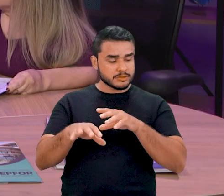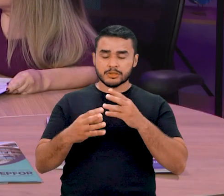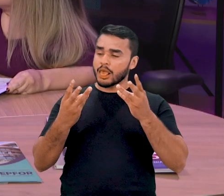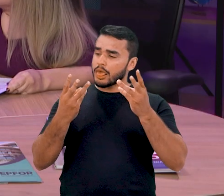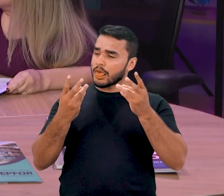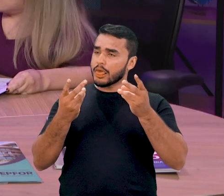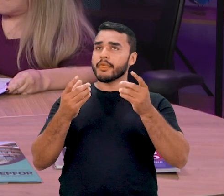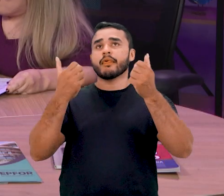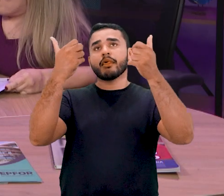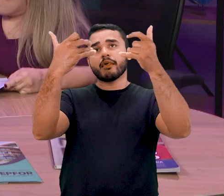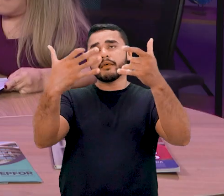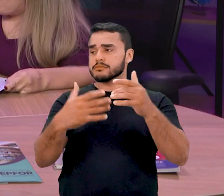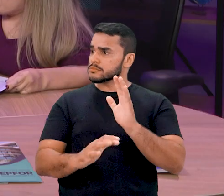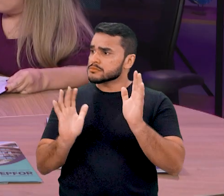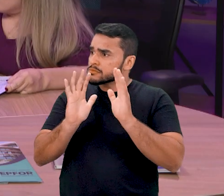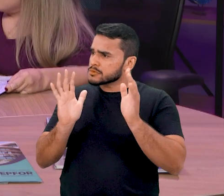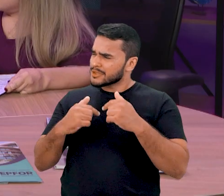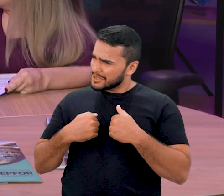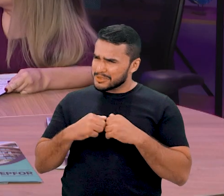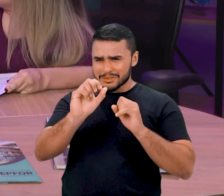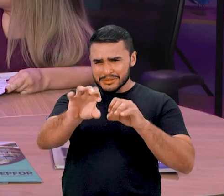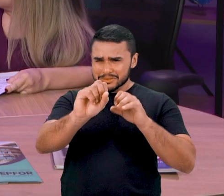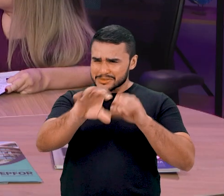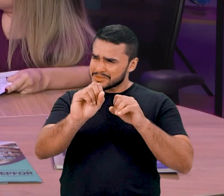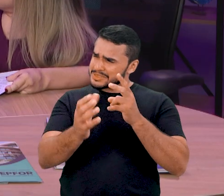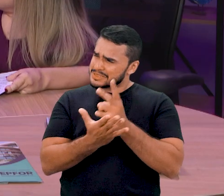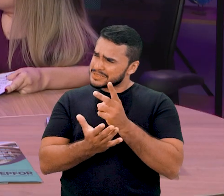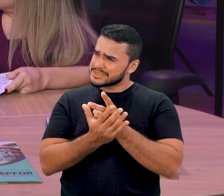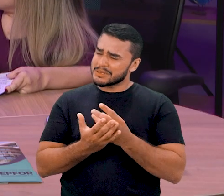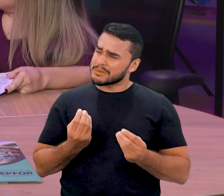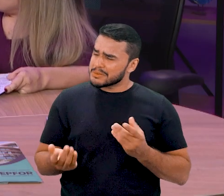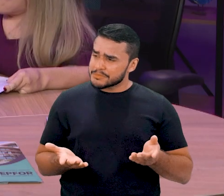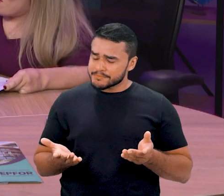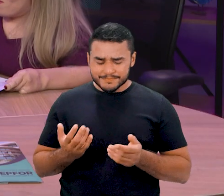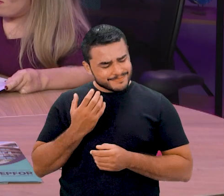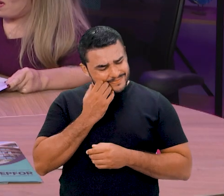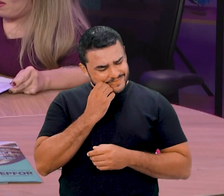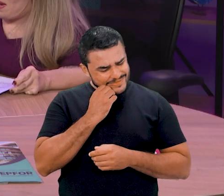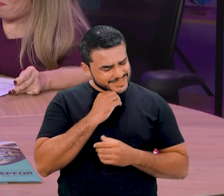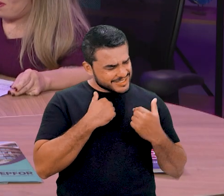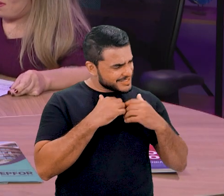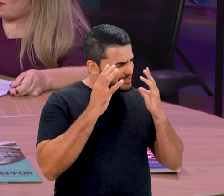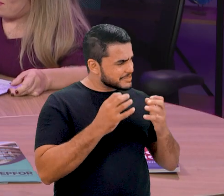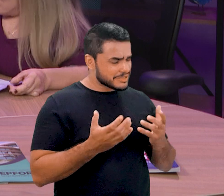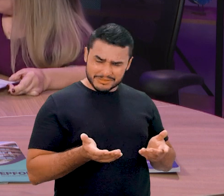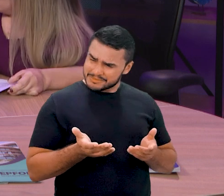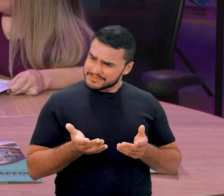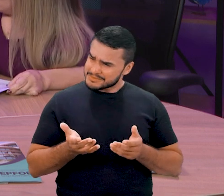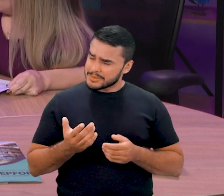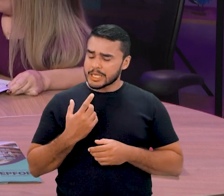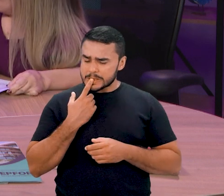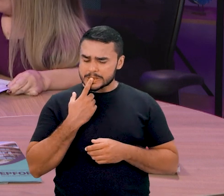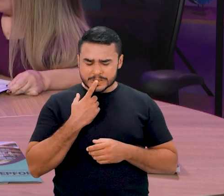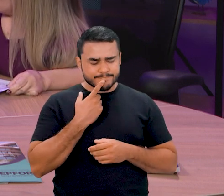Isso. De poder... Por que eu que tenho que ensinar toda a vida, né? Porque tem hora que fica meio chato. É tão